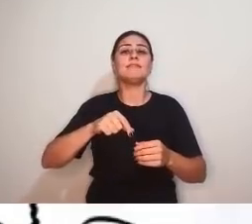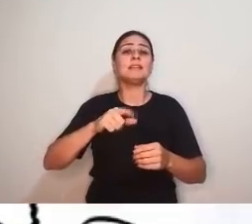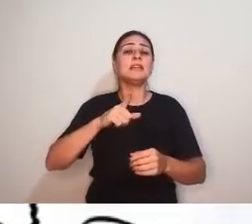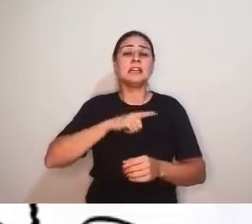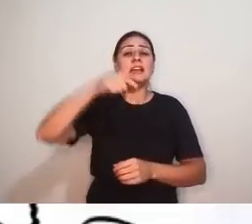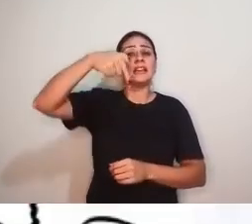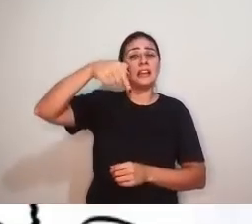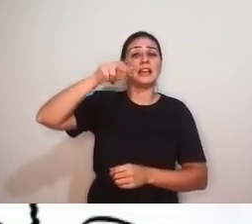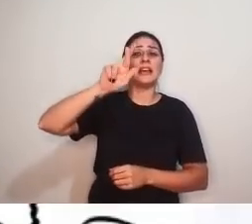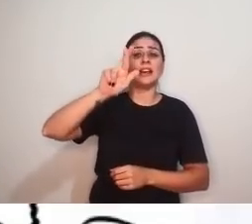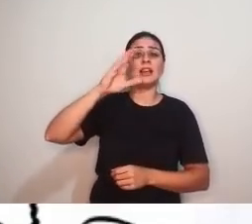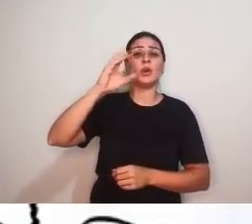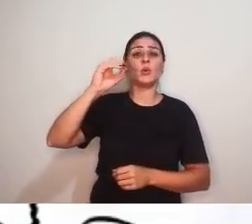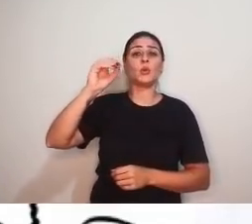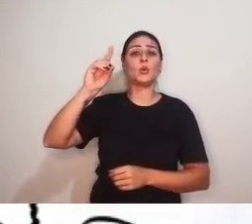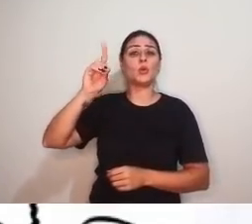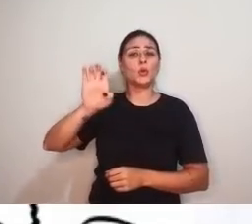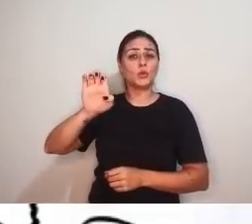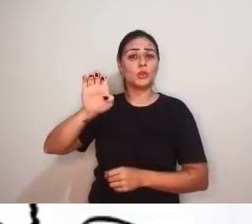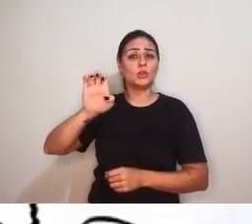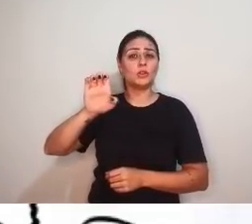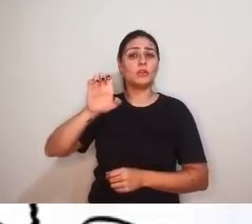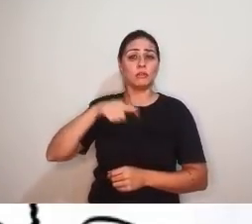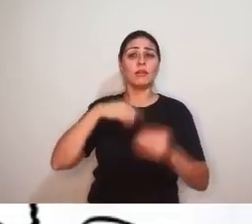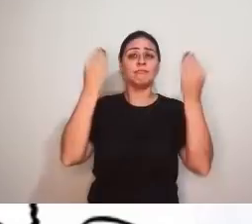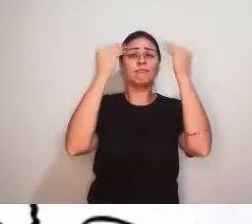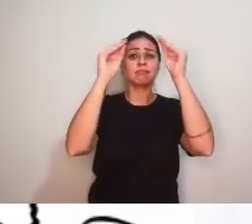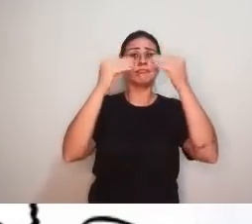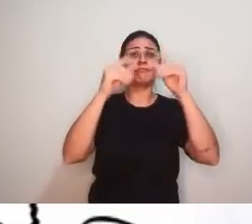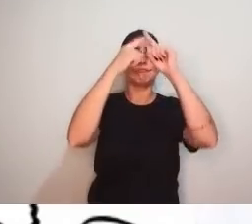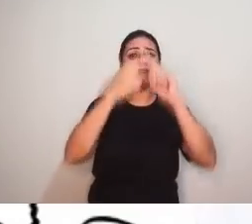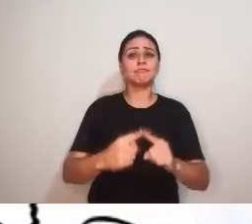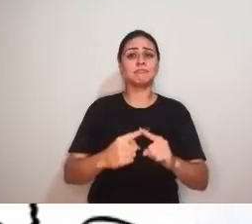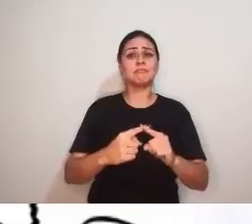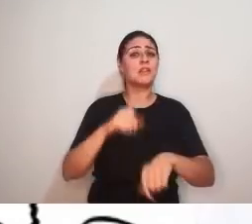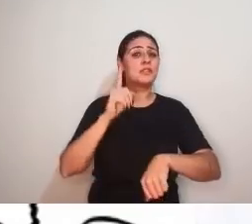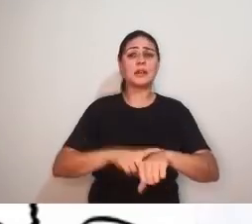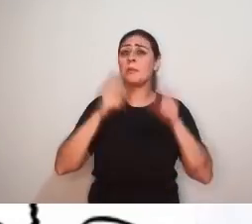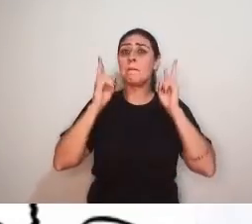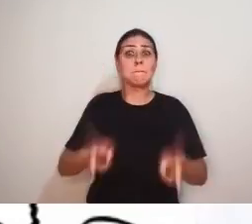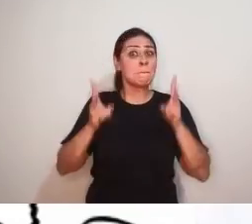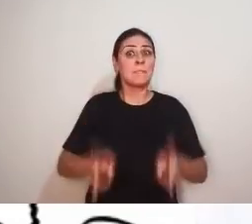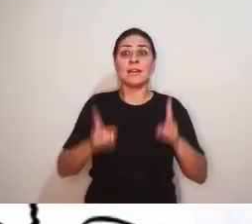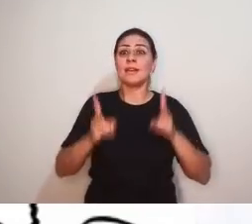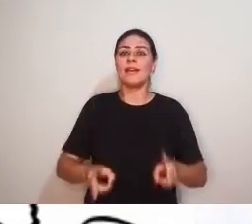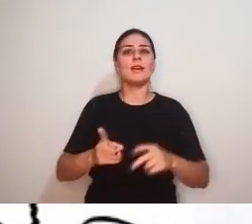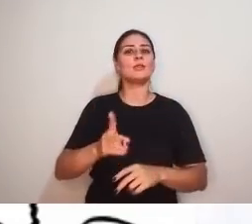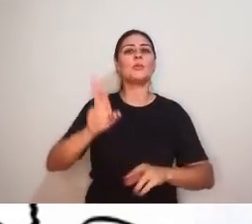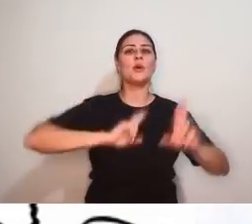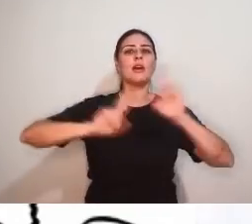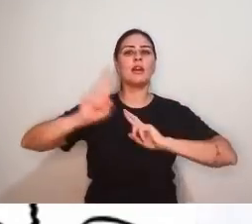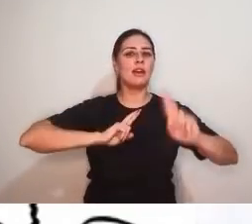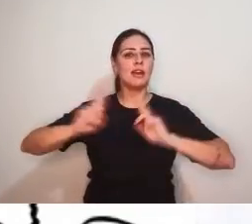de uma leitura via QR Code. Ele lê o QR Code e vai marcando as questões e vai mostrando um dashboard em